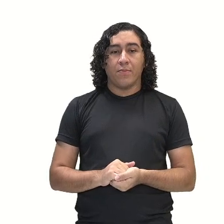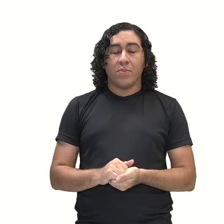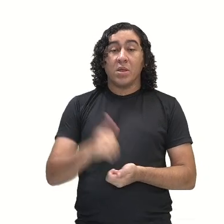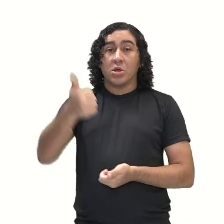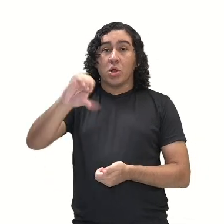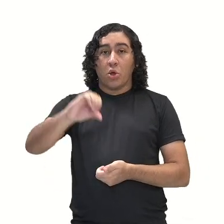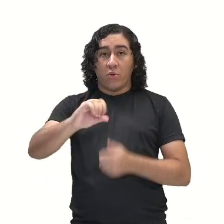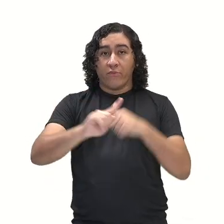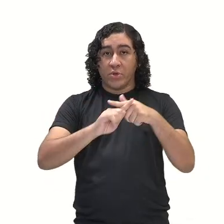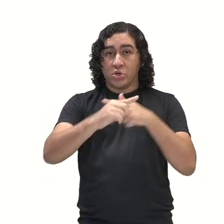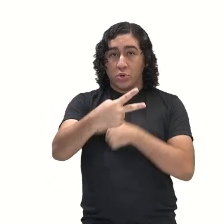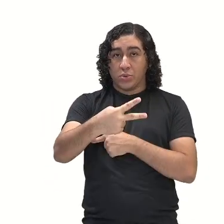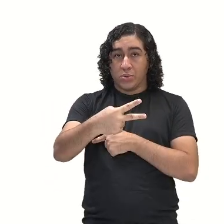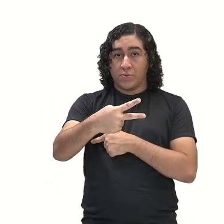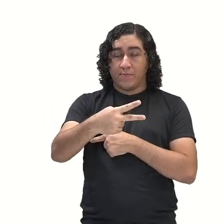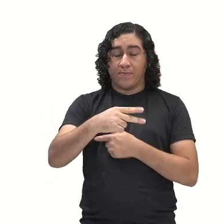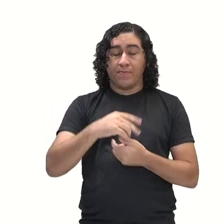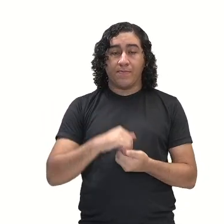vezes 2.